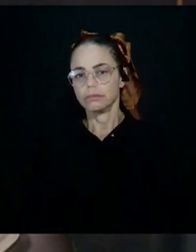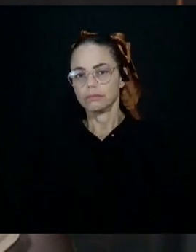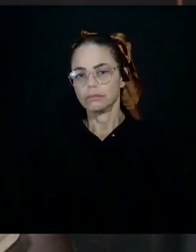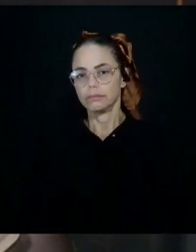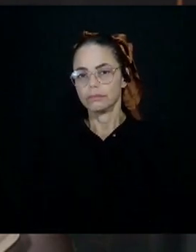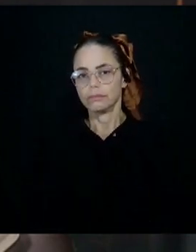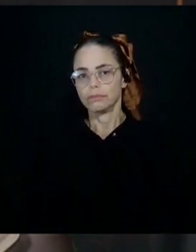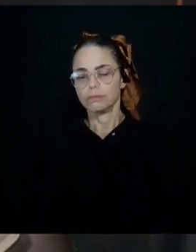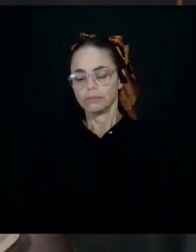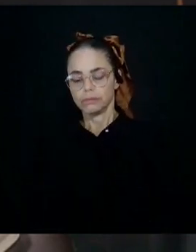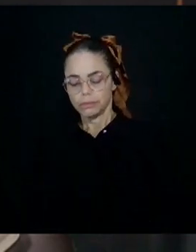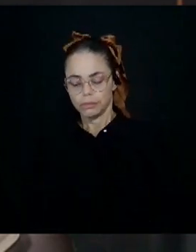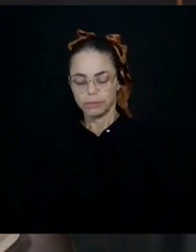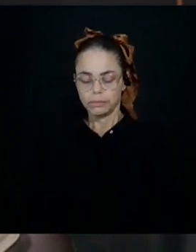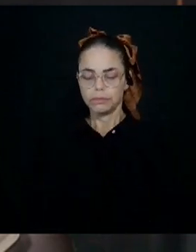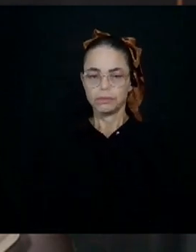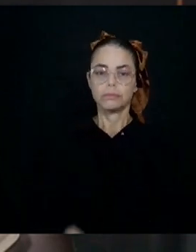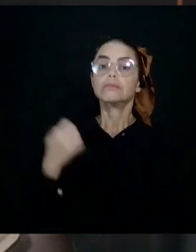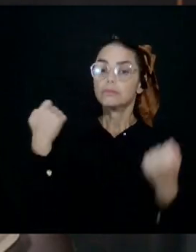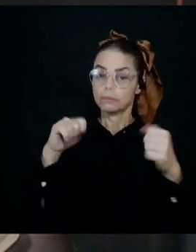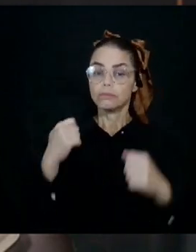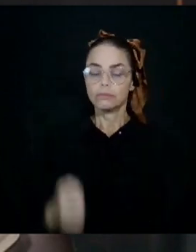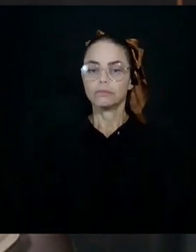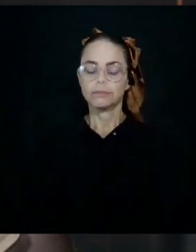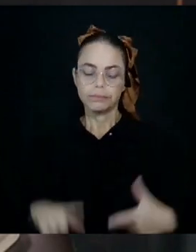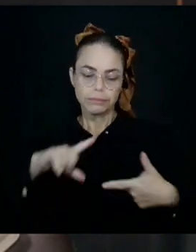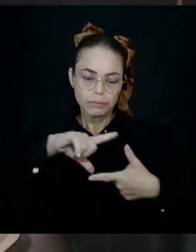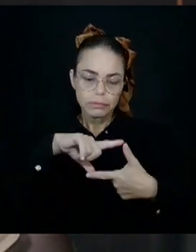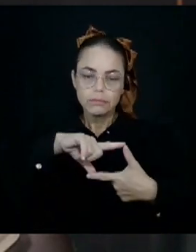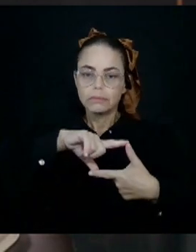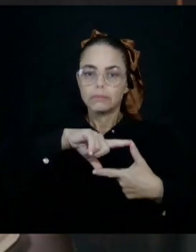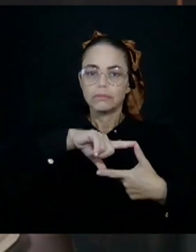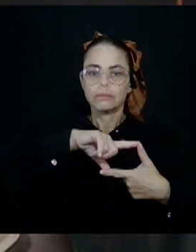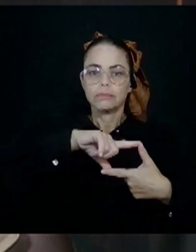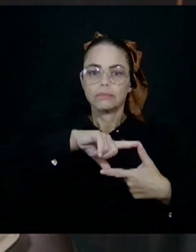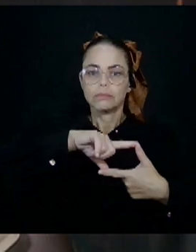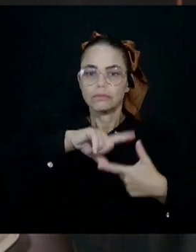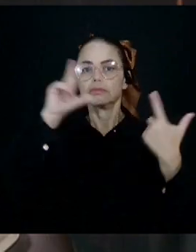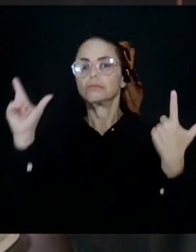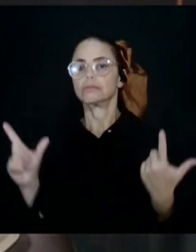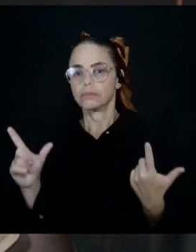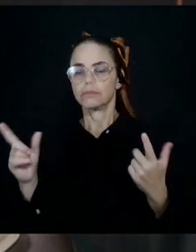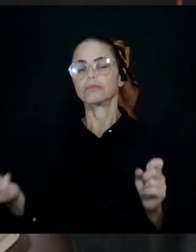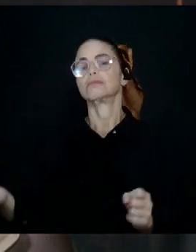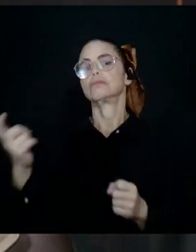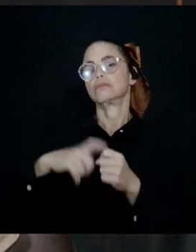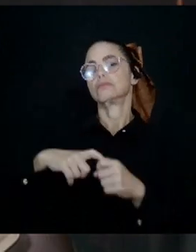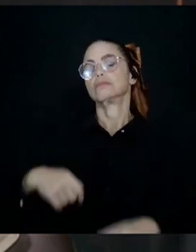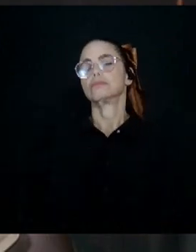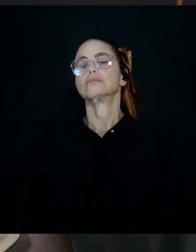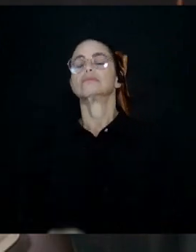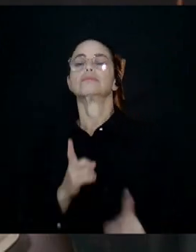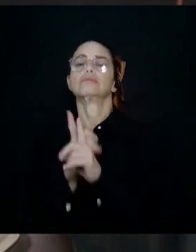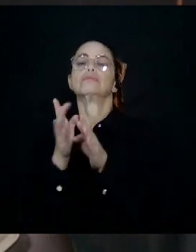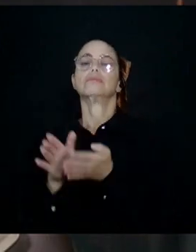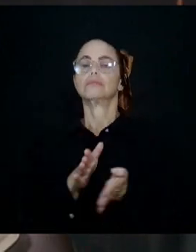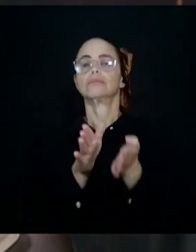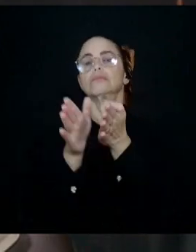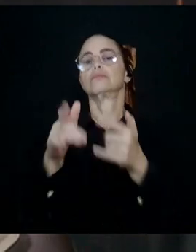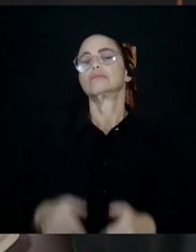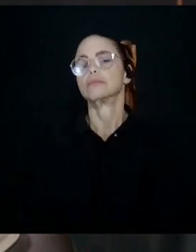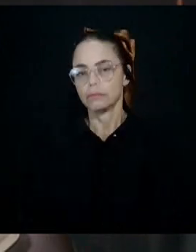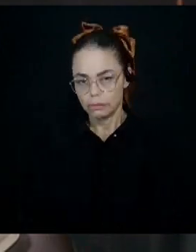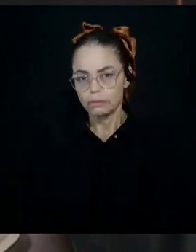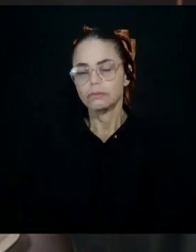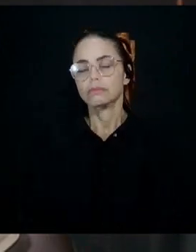A gente precisa sair desse automático, né, dessa performance e reencontrar esse caminho aí da